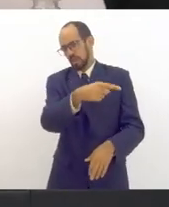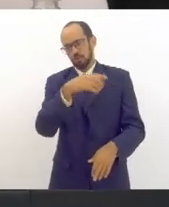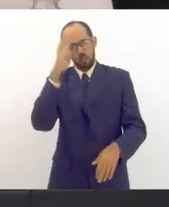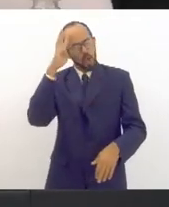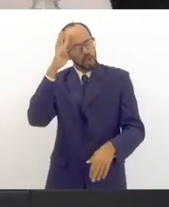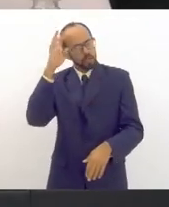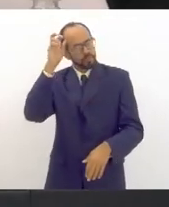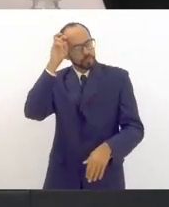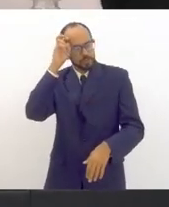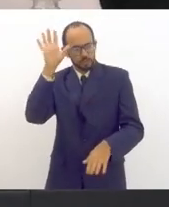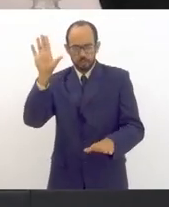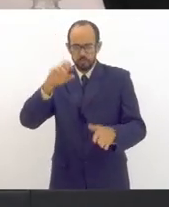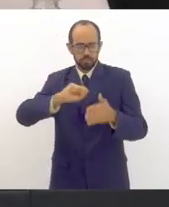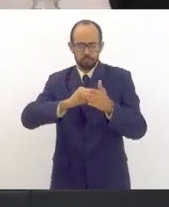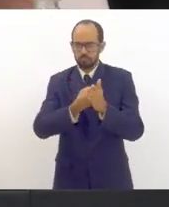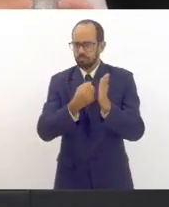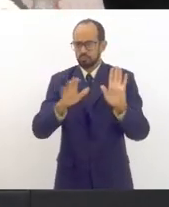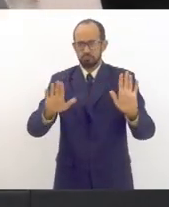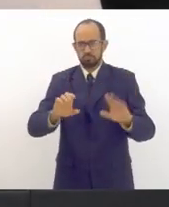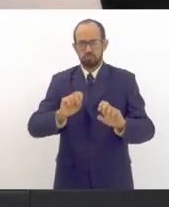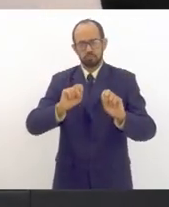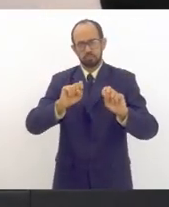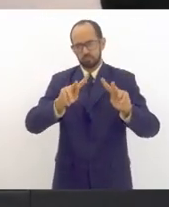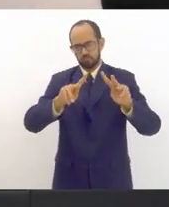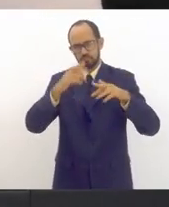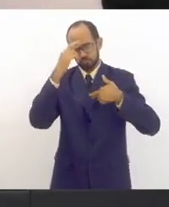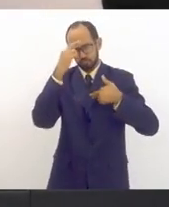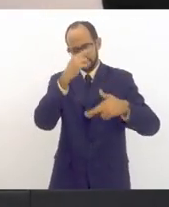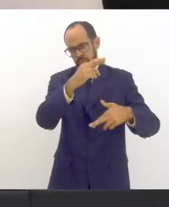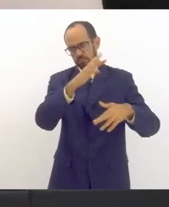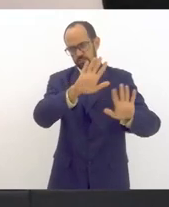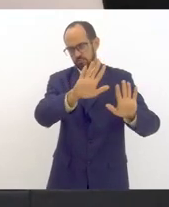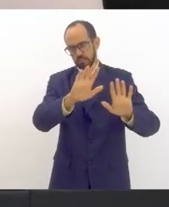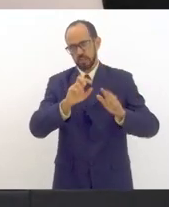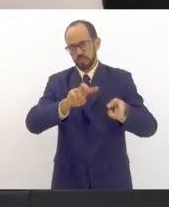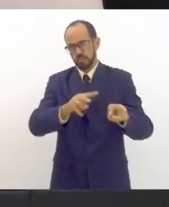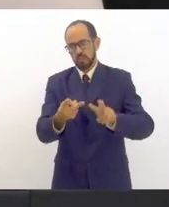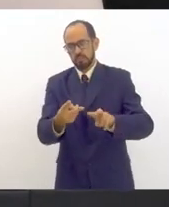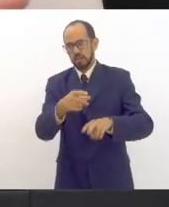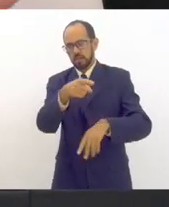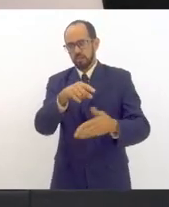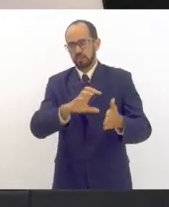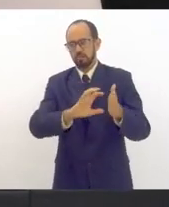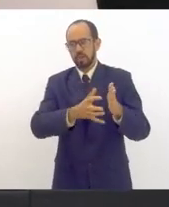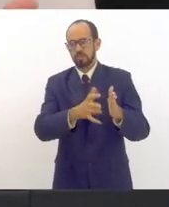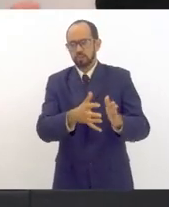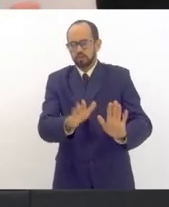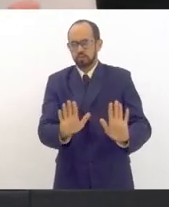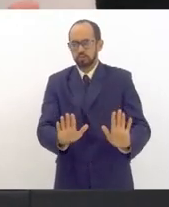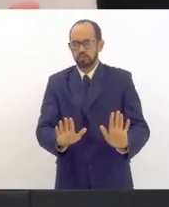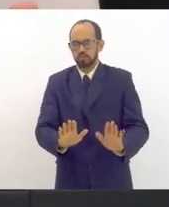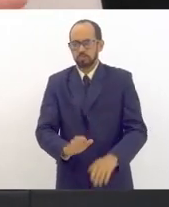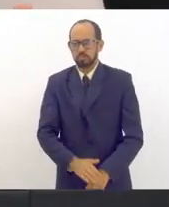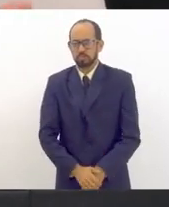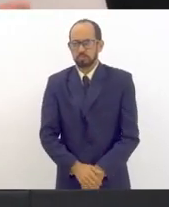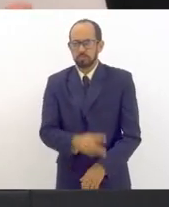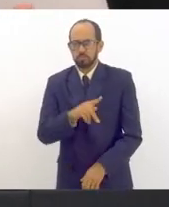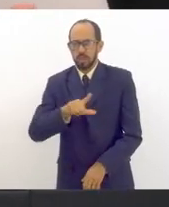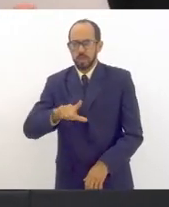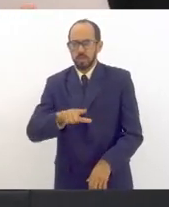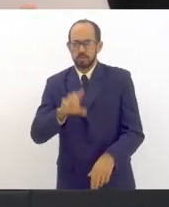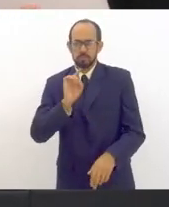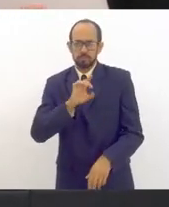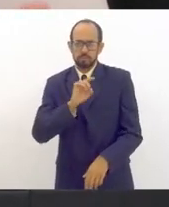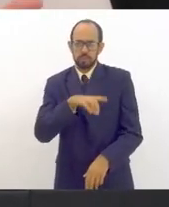quinta-feira ou na próxima semana, a gente respeita esse encaminhamento do partido, do PL, em